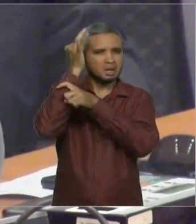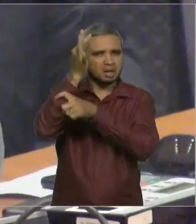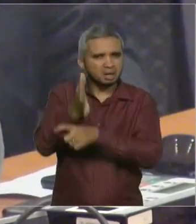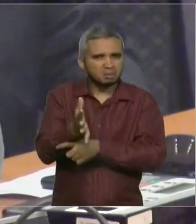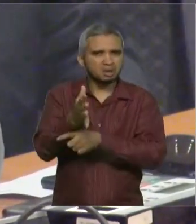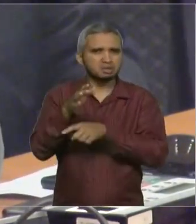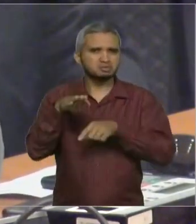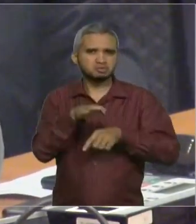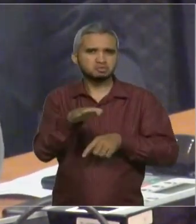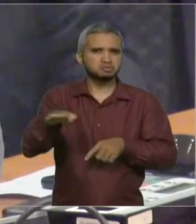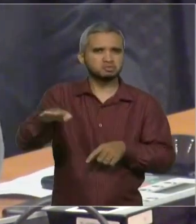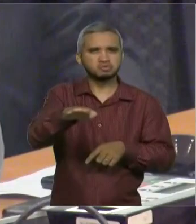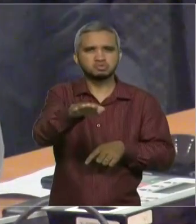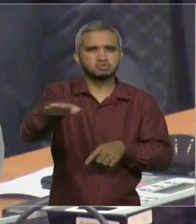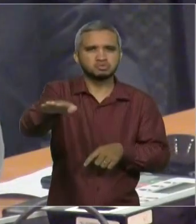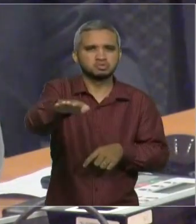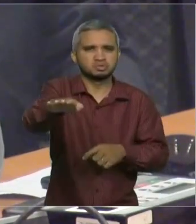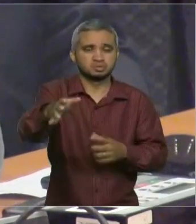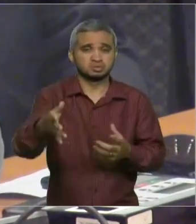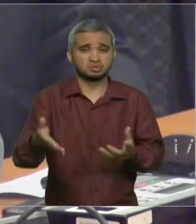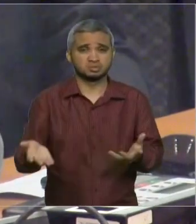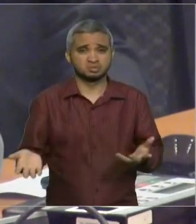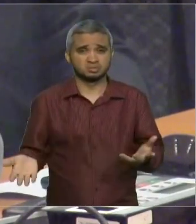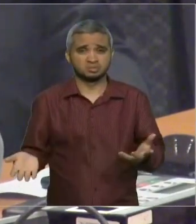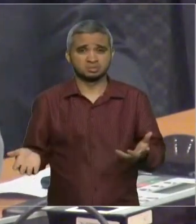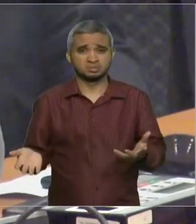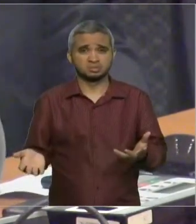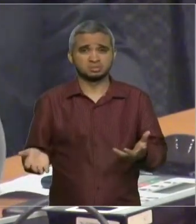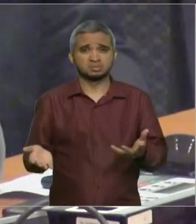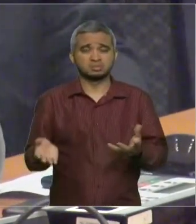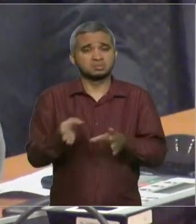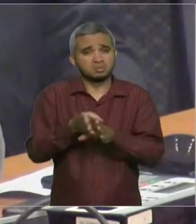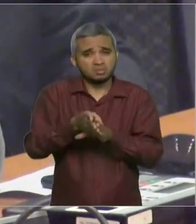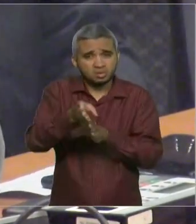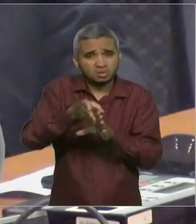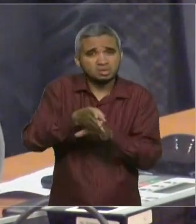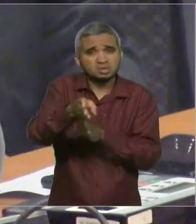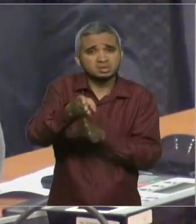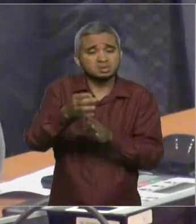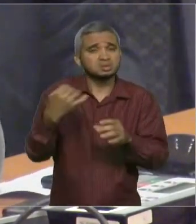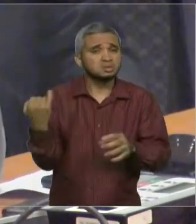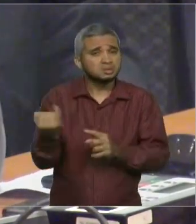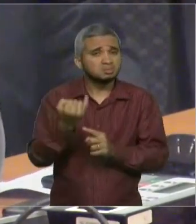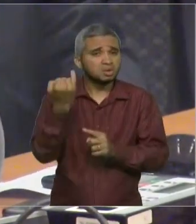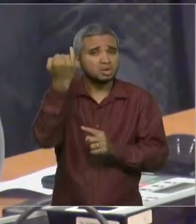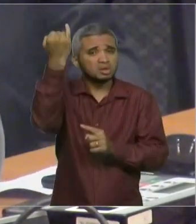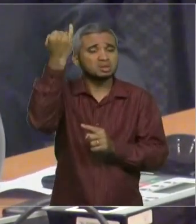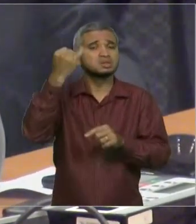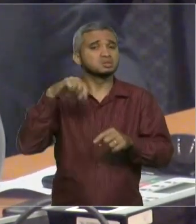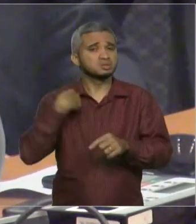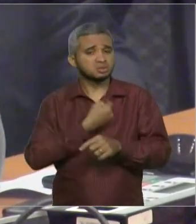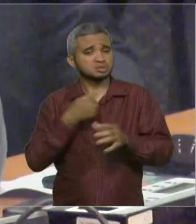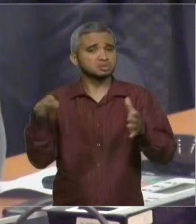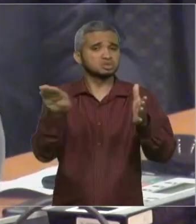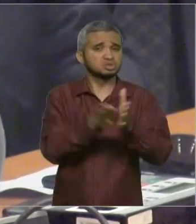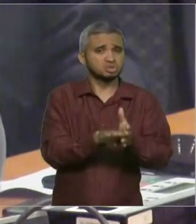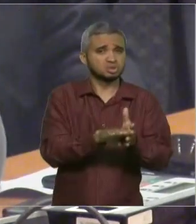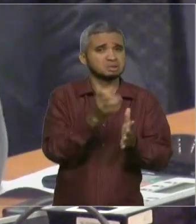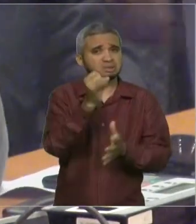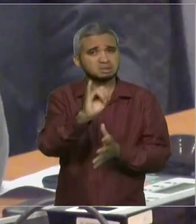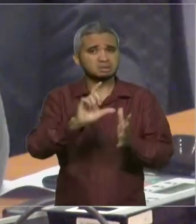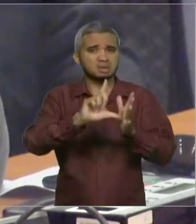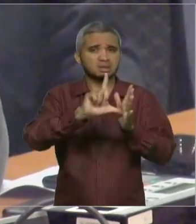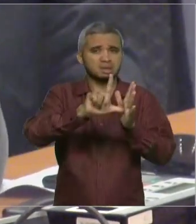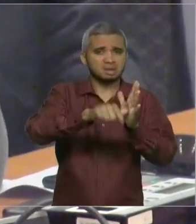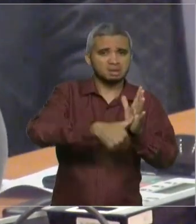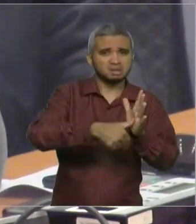achando que não vai chegar. Meus amigos, o mais importante é que a gente chegue. Não importa se é atrasado, se é um, dois,